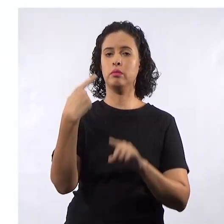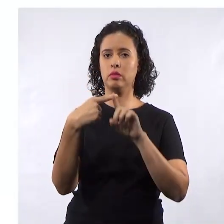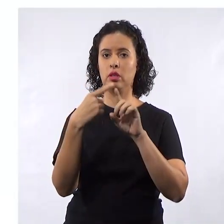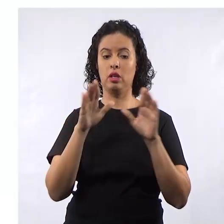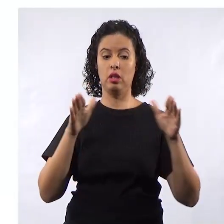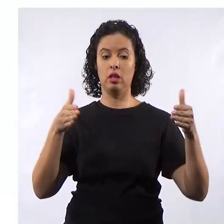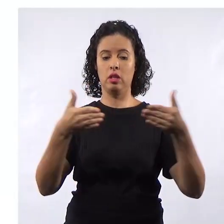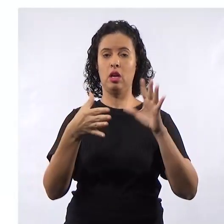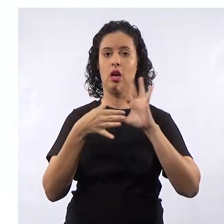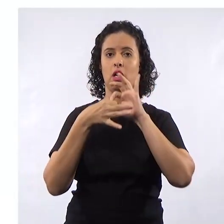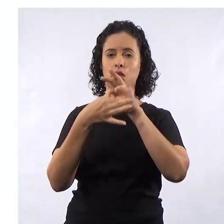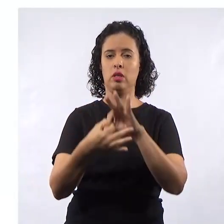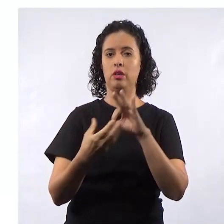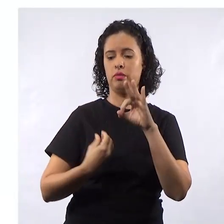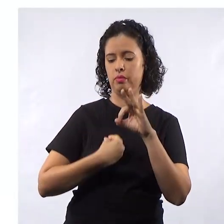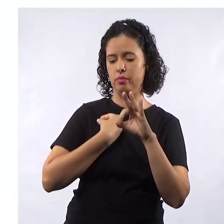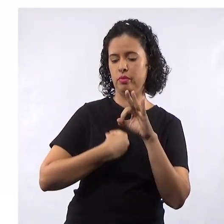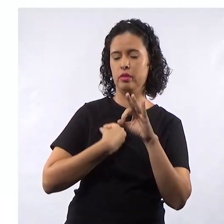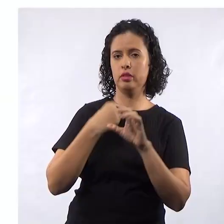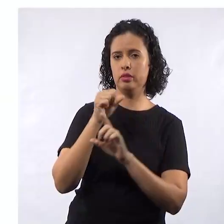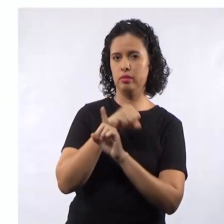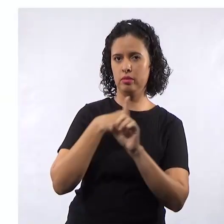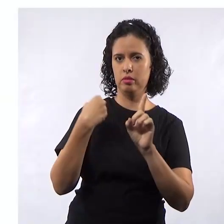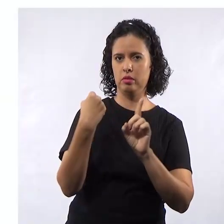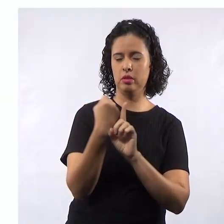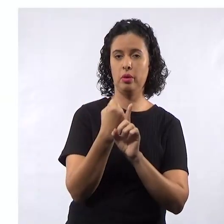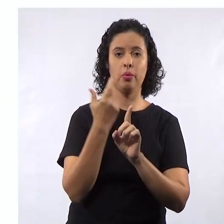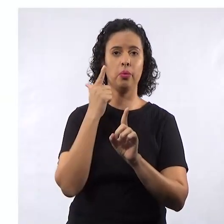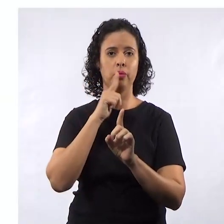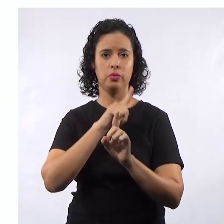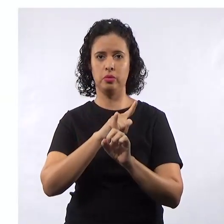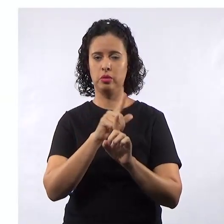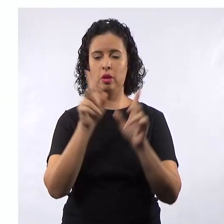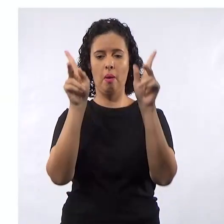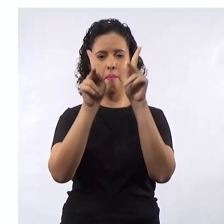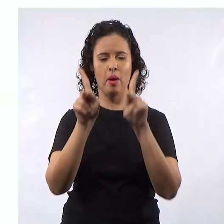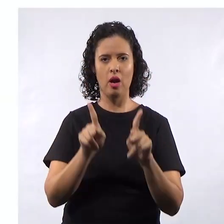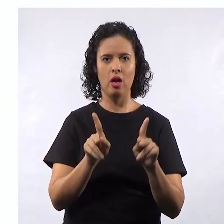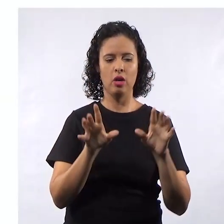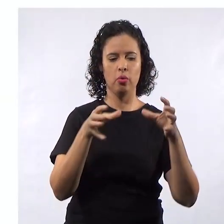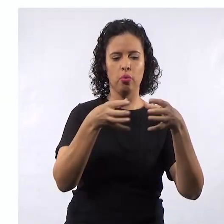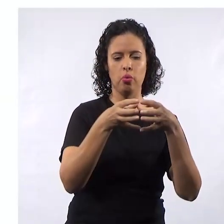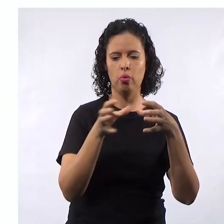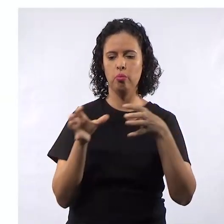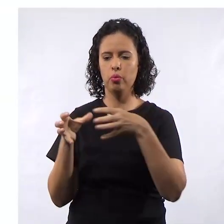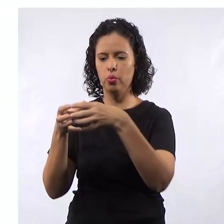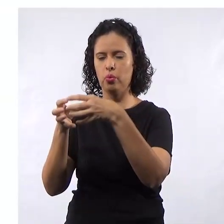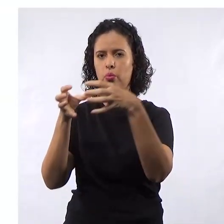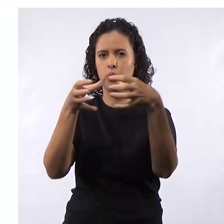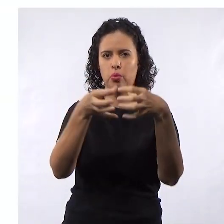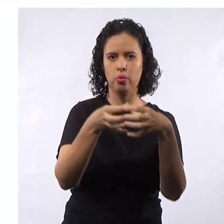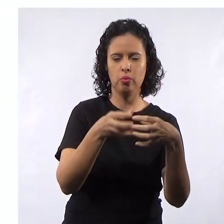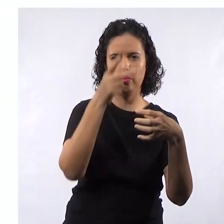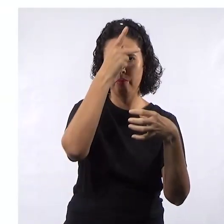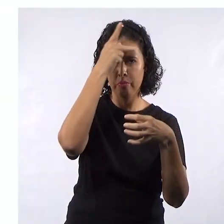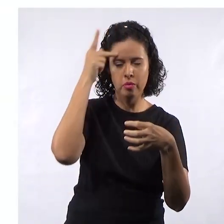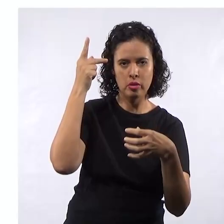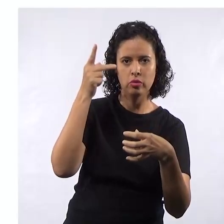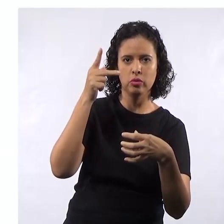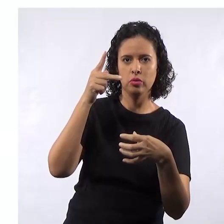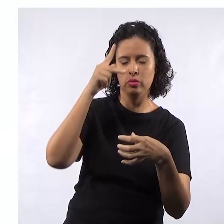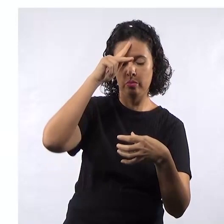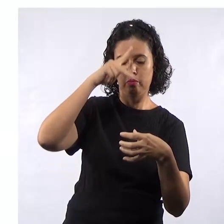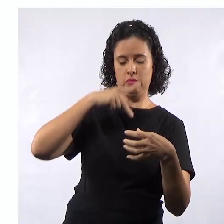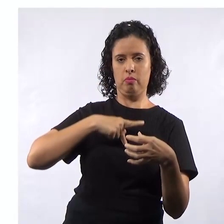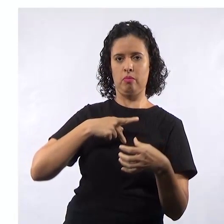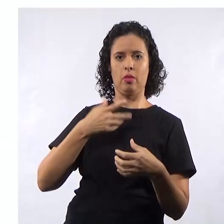social, tá? Ou seja, em favorecer um amplo relacionamento entre as pessoas e os grupos sociais, tá? Então, o direito está